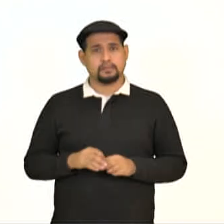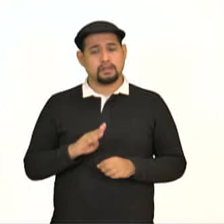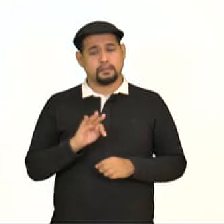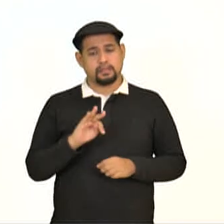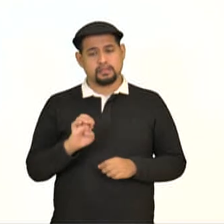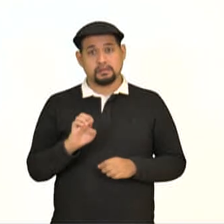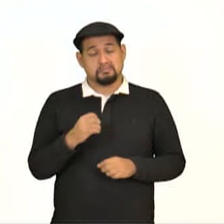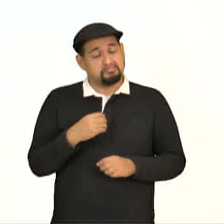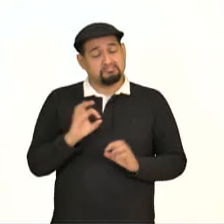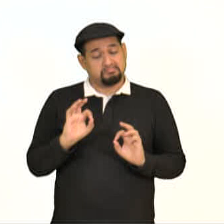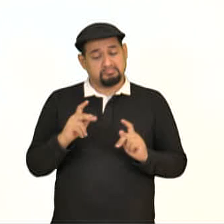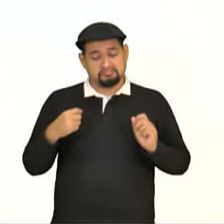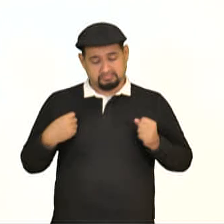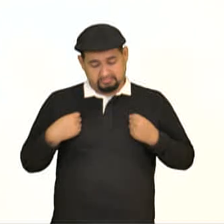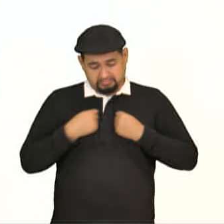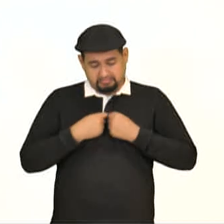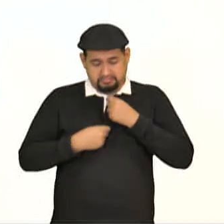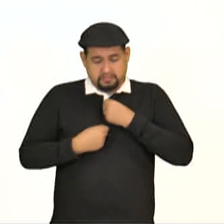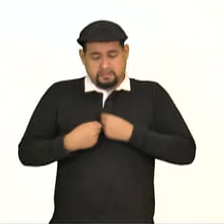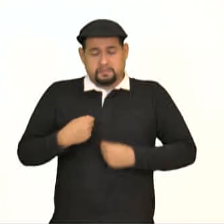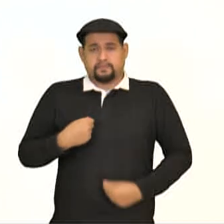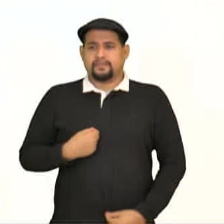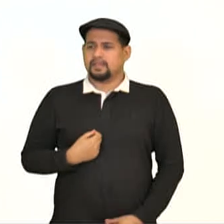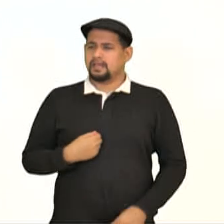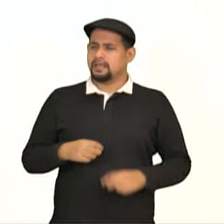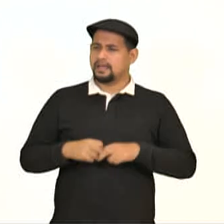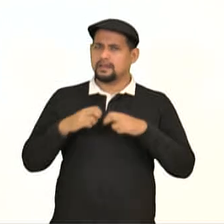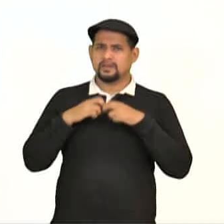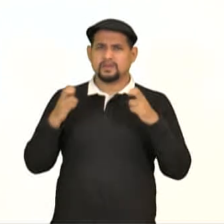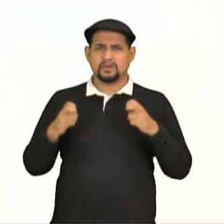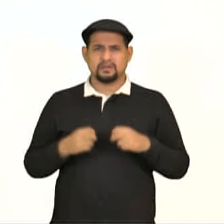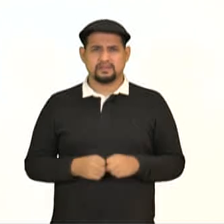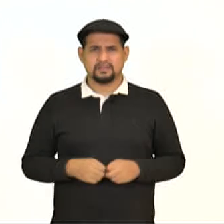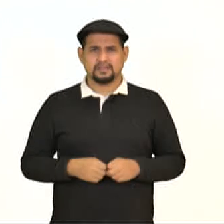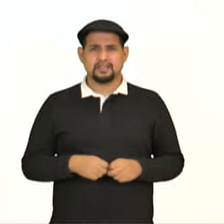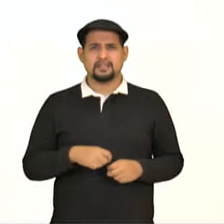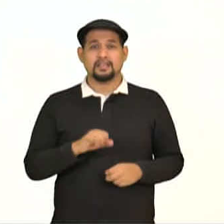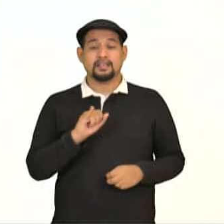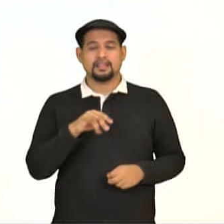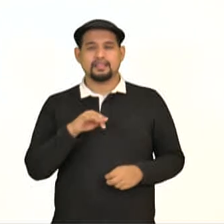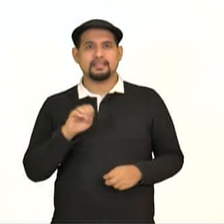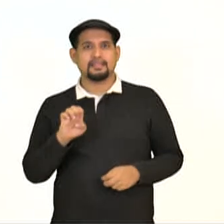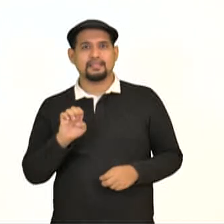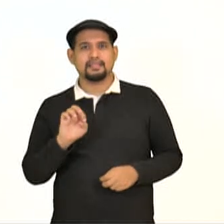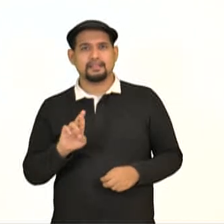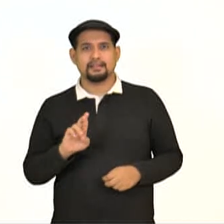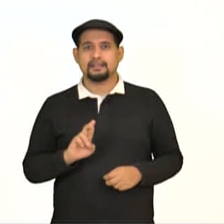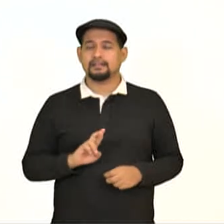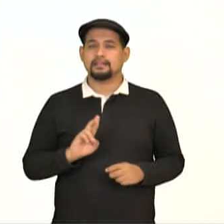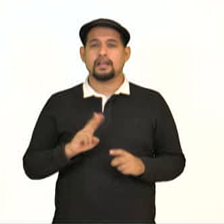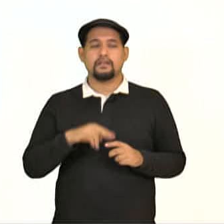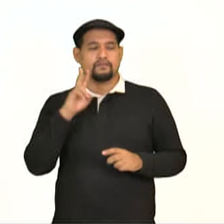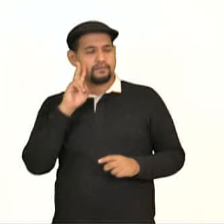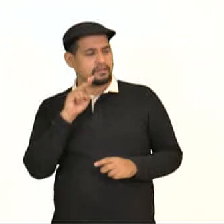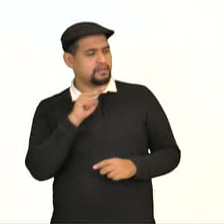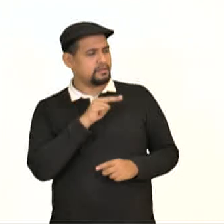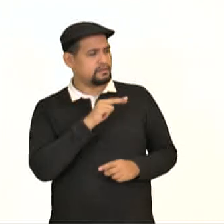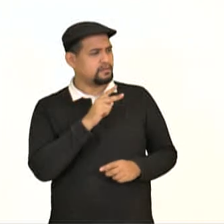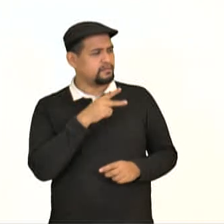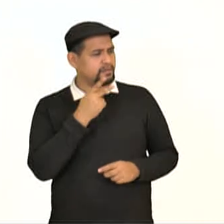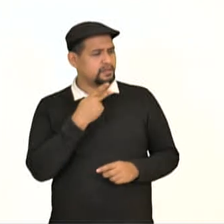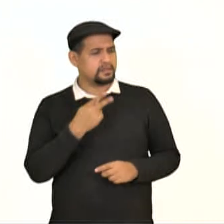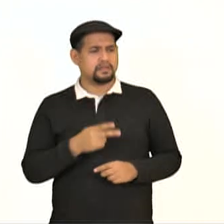Beth, obedecendo. E em seguida gritou, Inter! Depois virou-se para o Márcio e